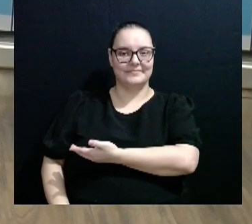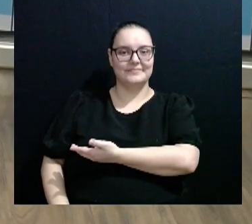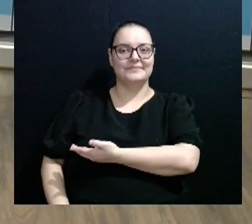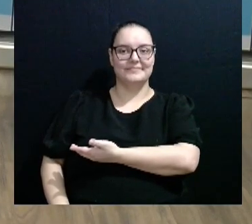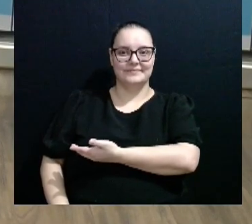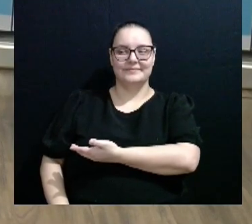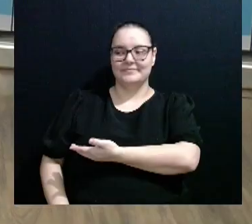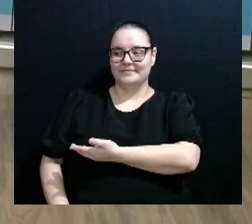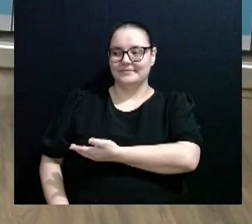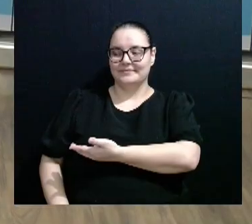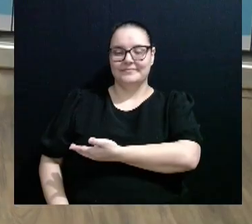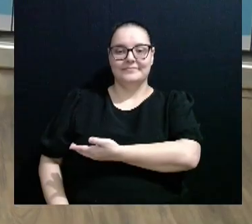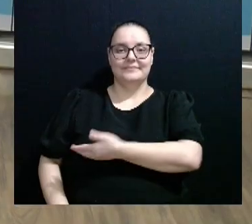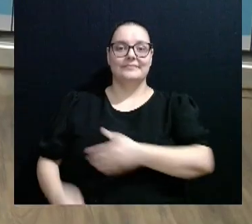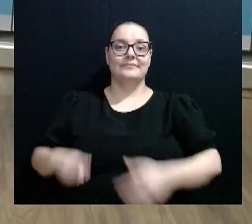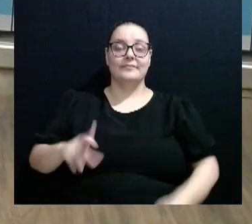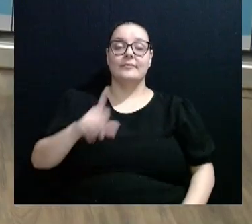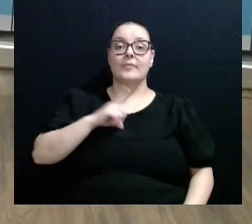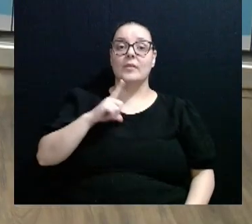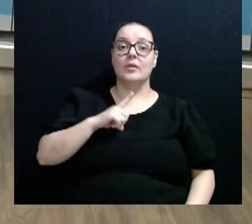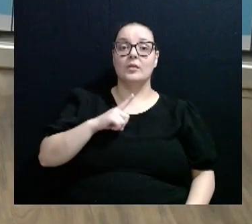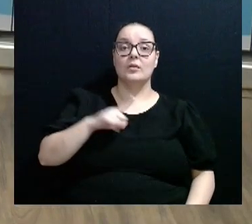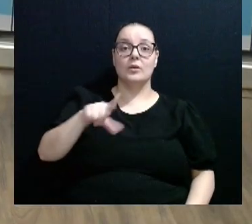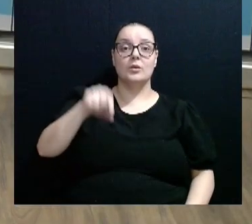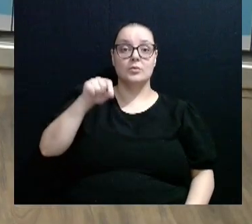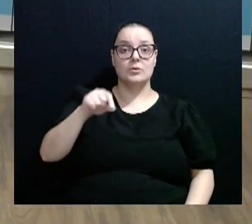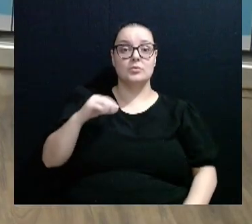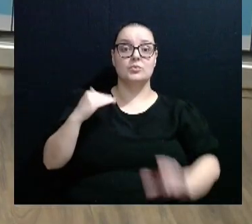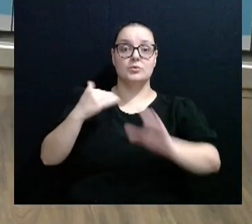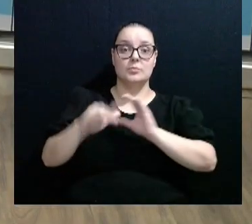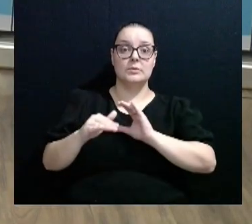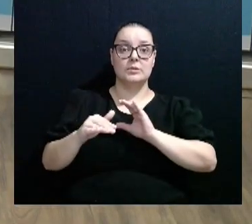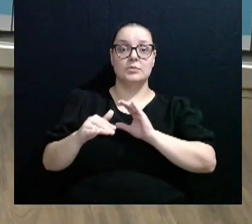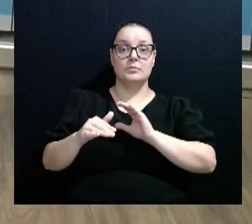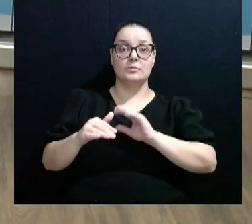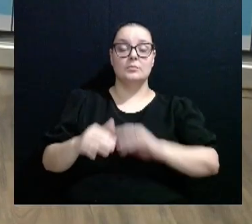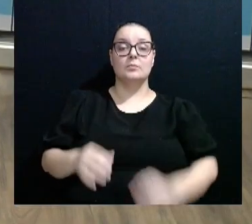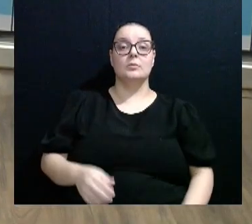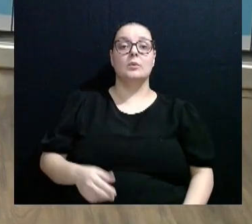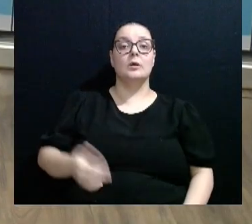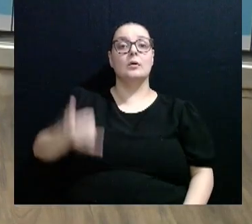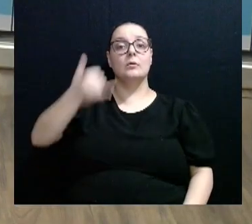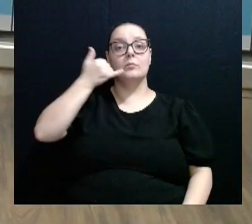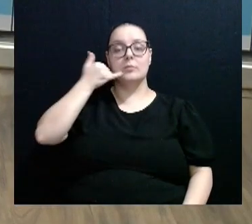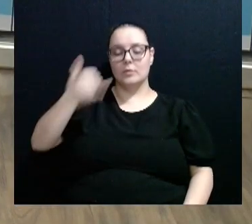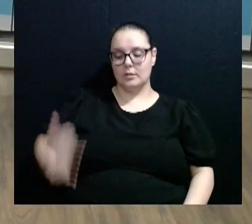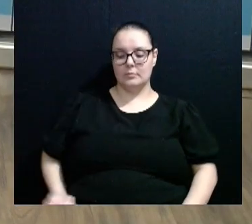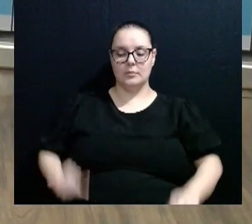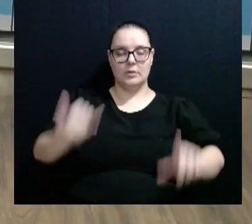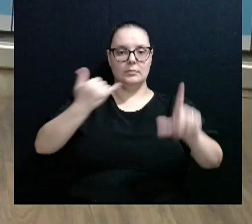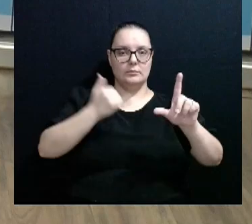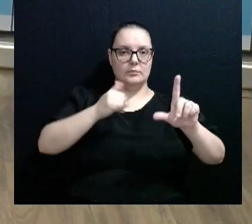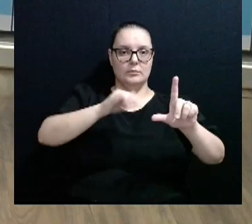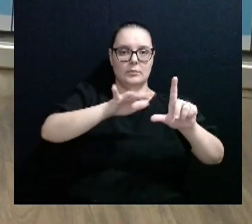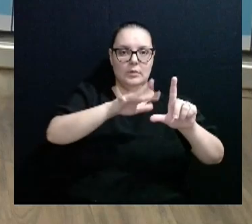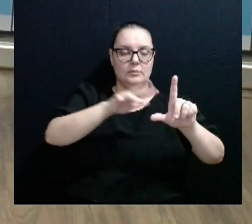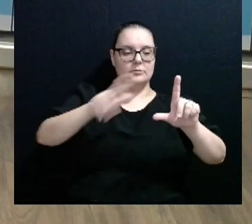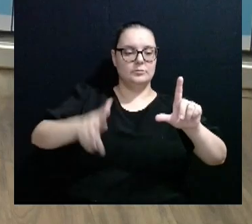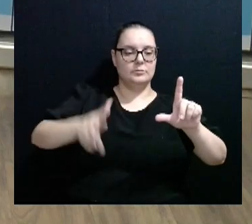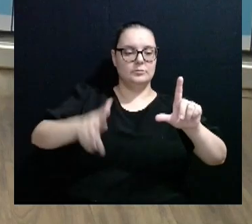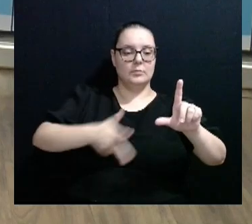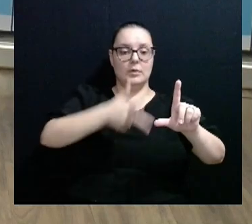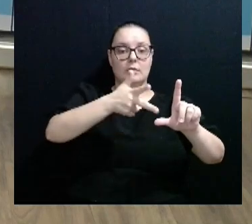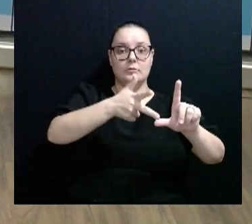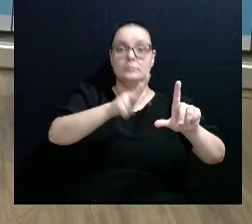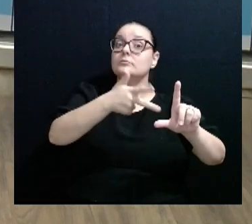978293776. Ou você tem a opção de enviar esta mensagem apontando a câmera do seu celular para o QR Code. Também já aparece